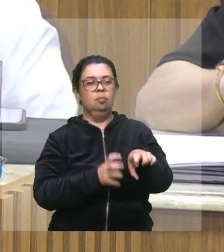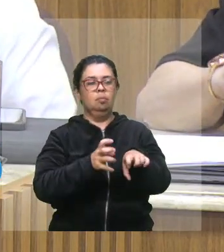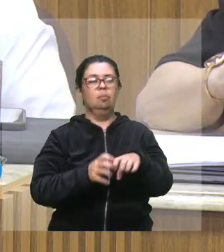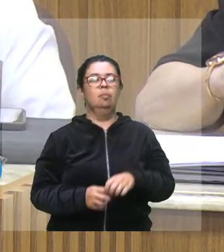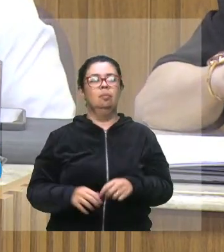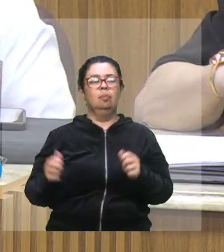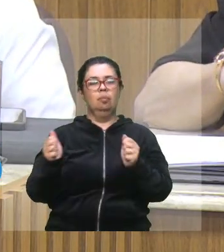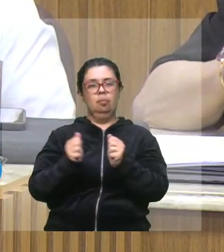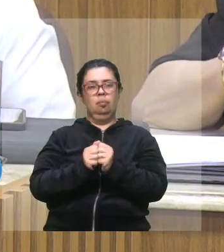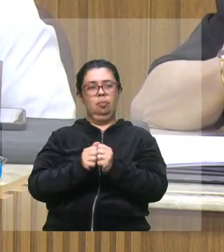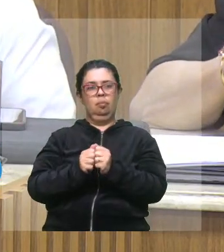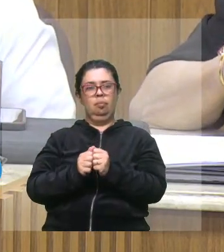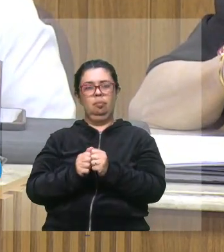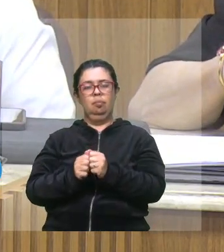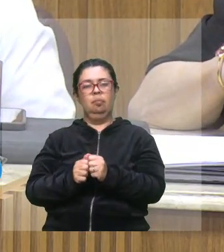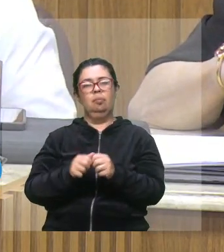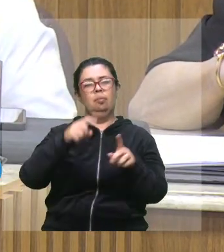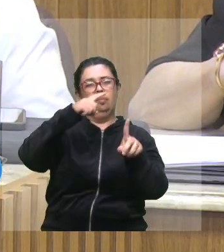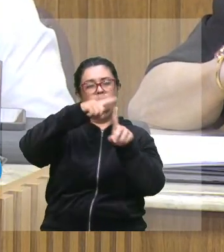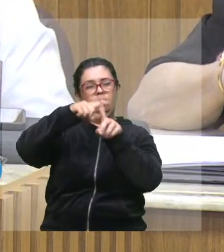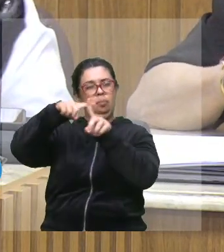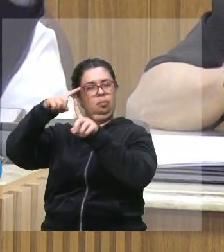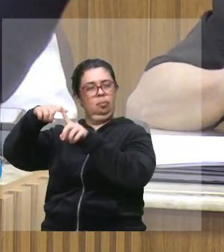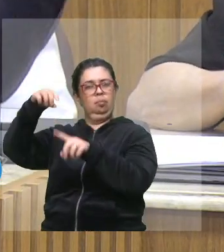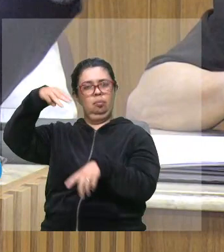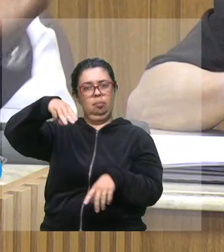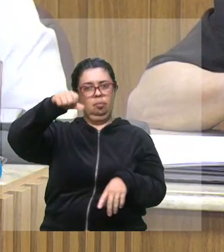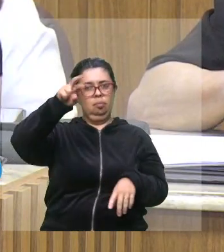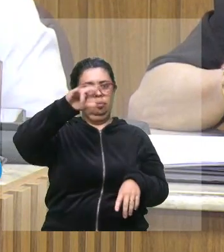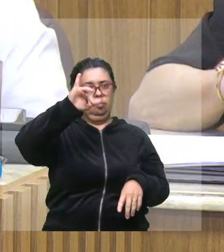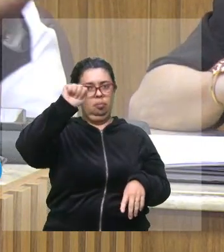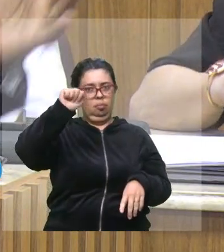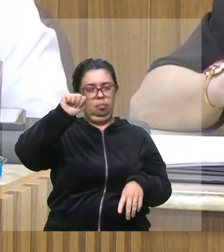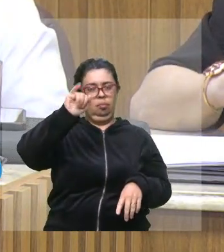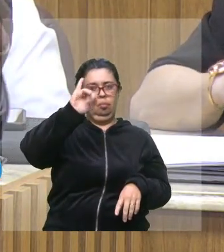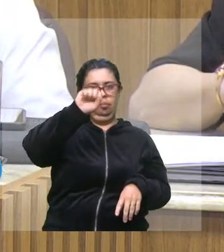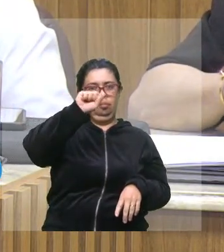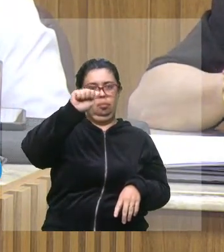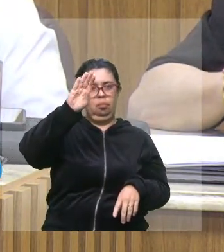Isabel. O que é aquilo, gente? Hoje eu estive lá